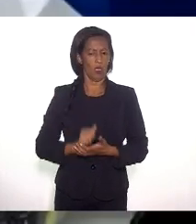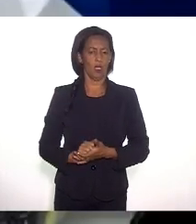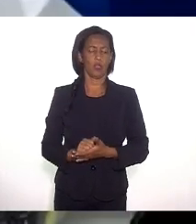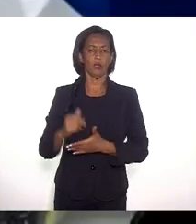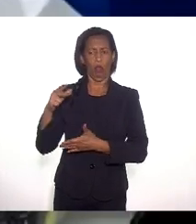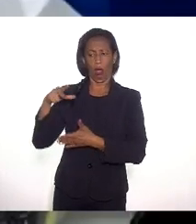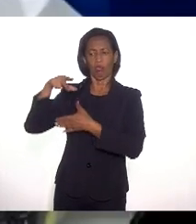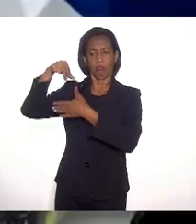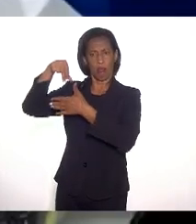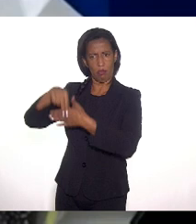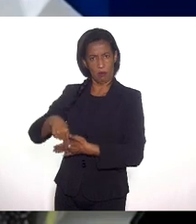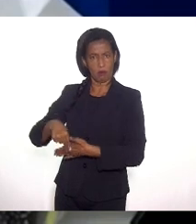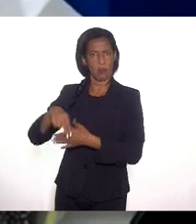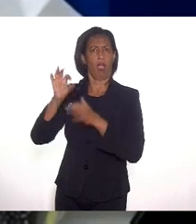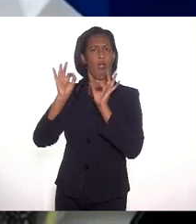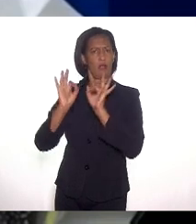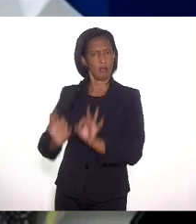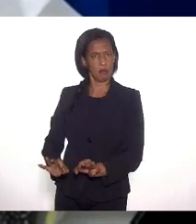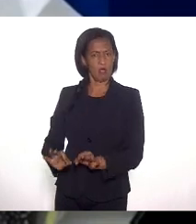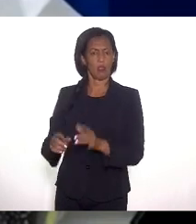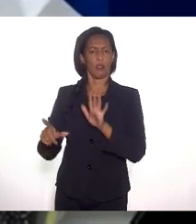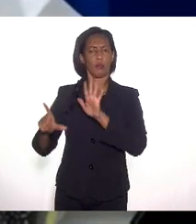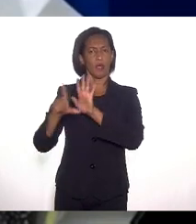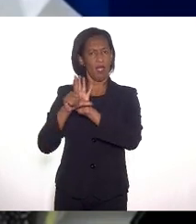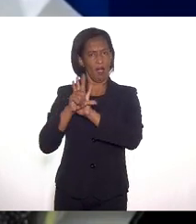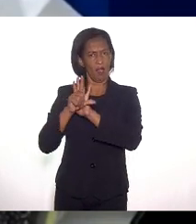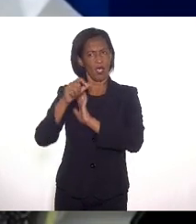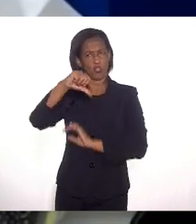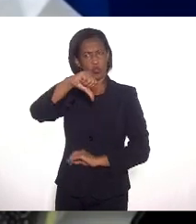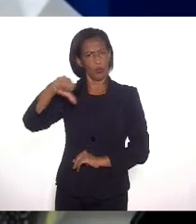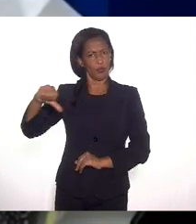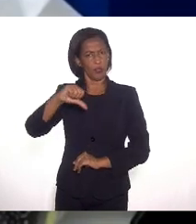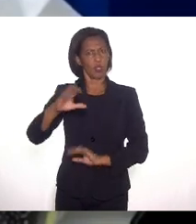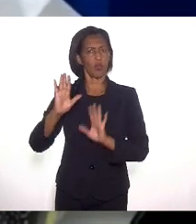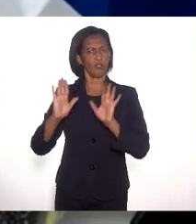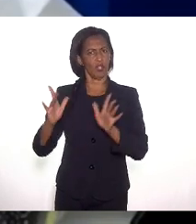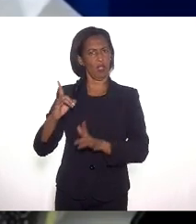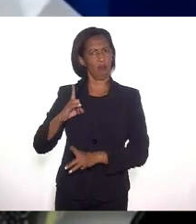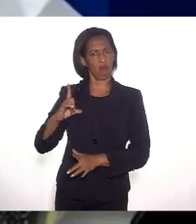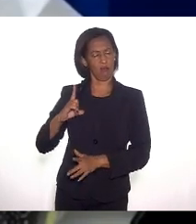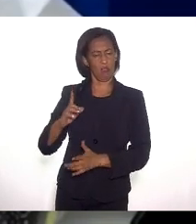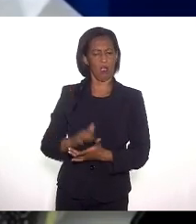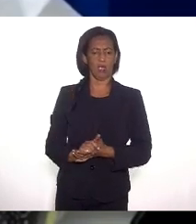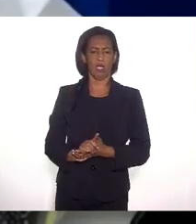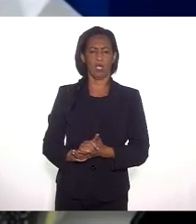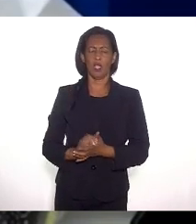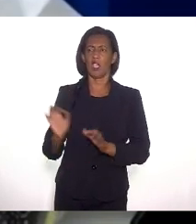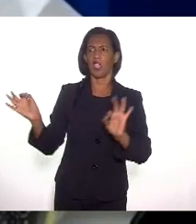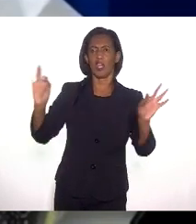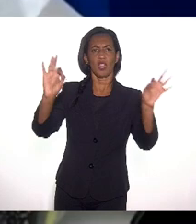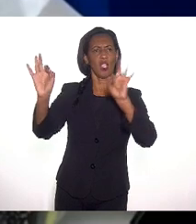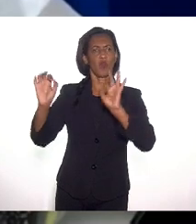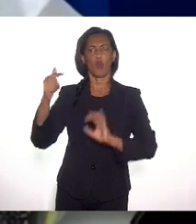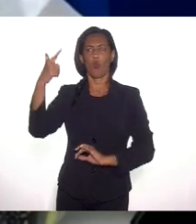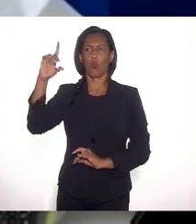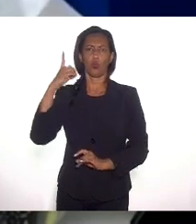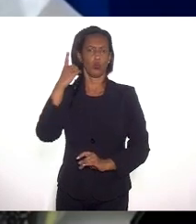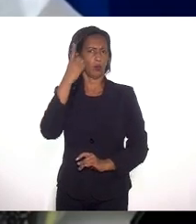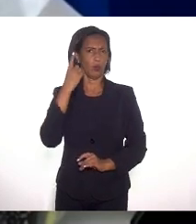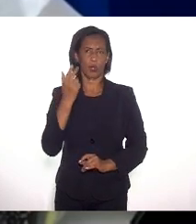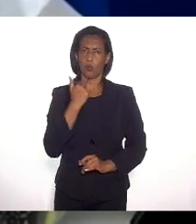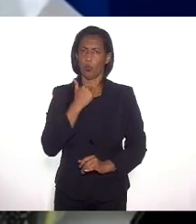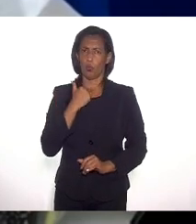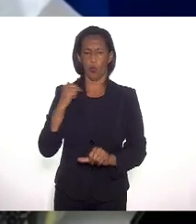anexar é correta porque a Lei de 99 está em vigor e o deputado Márcio Roberto e nenhum outro deputado podem disciplinar matérias que já